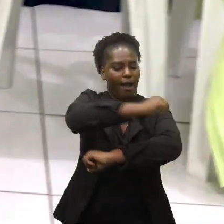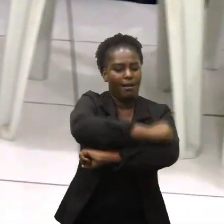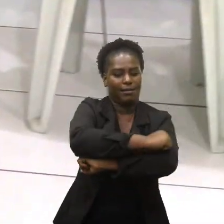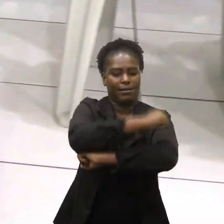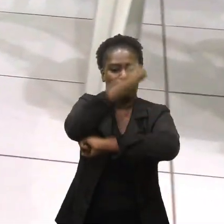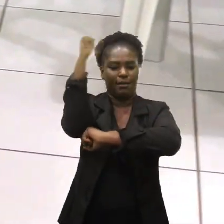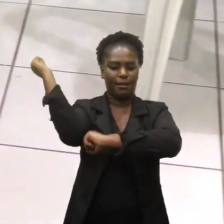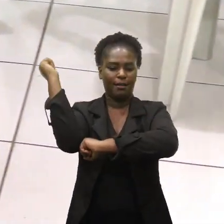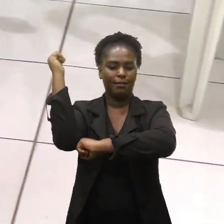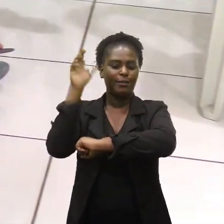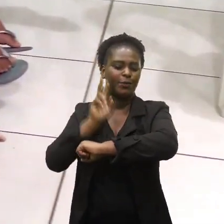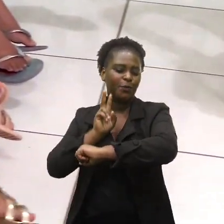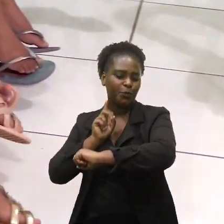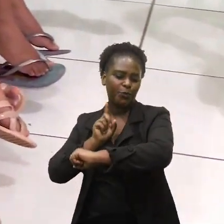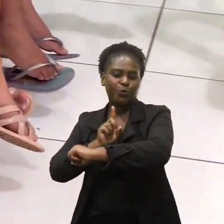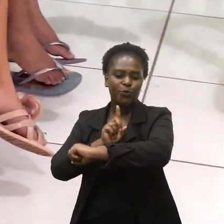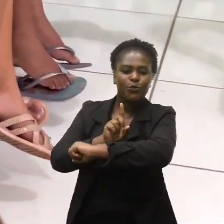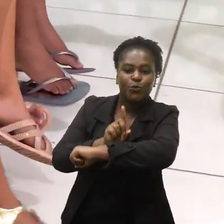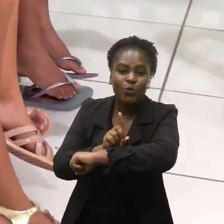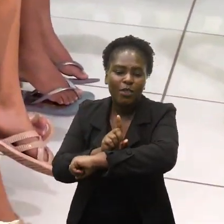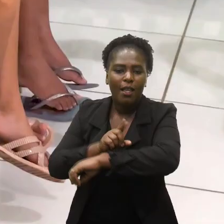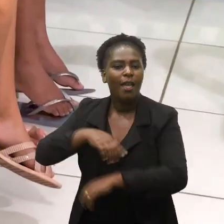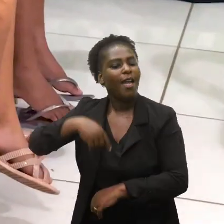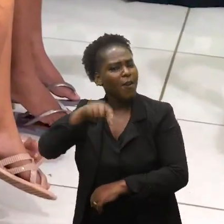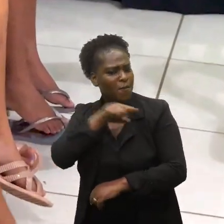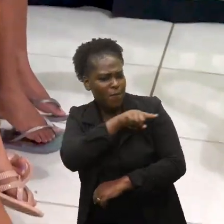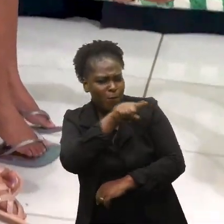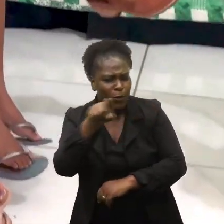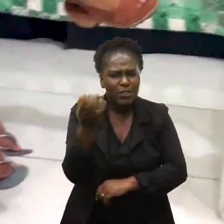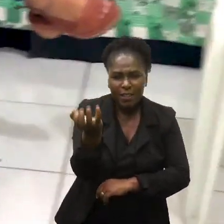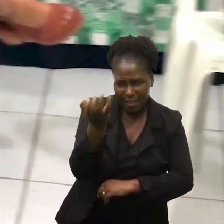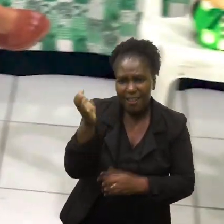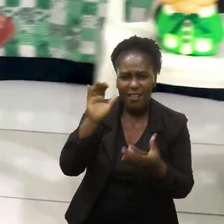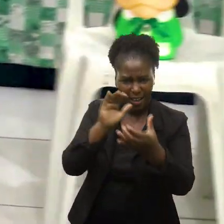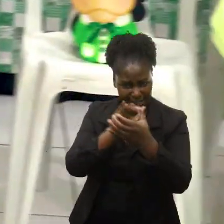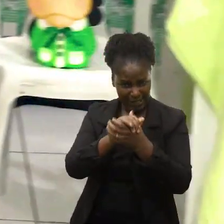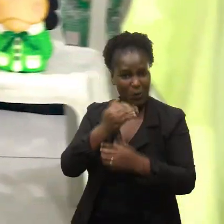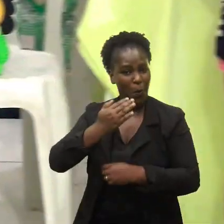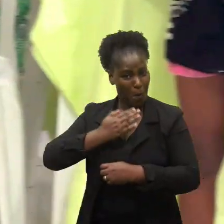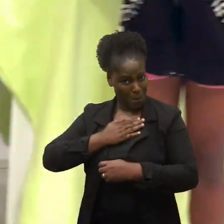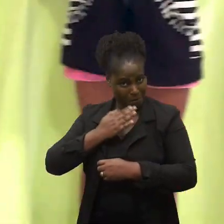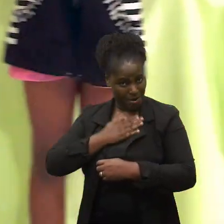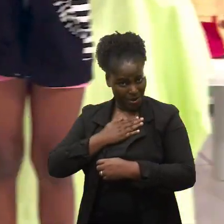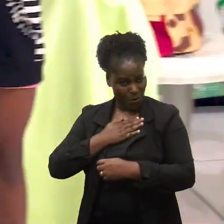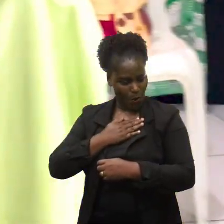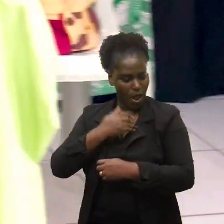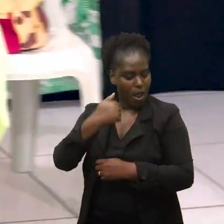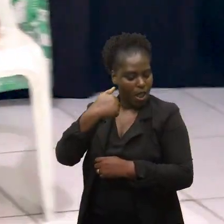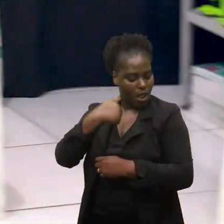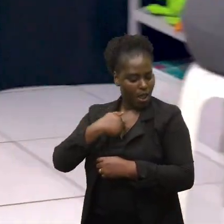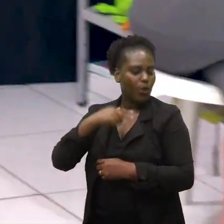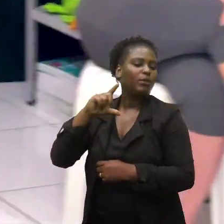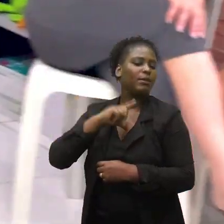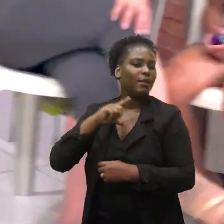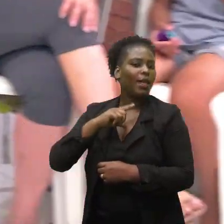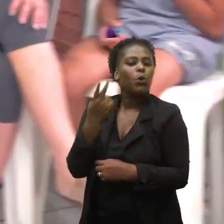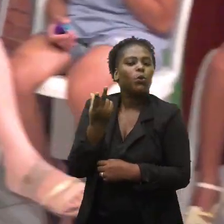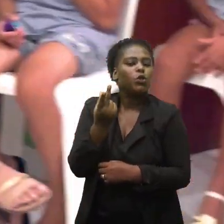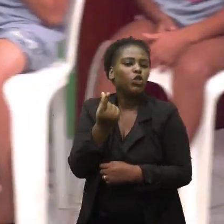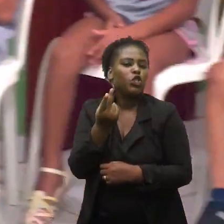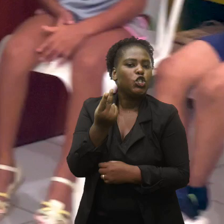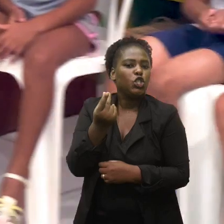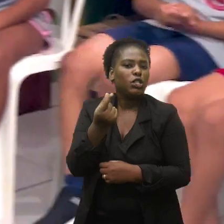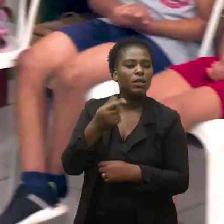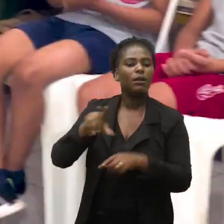e dinheiro na caixinha? Quem quer casar com a Dona Baratinha, que tem fita